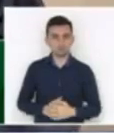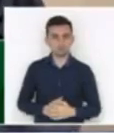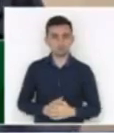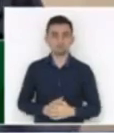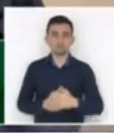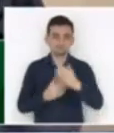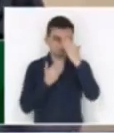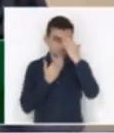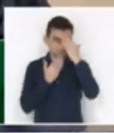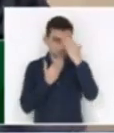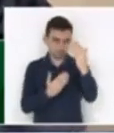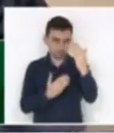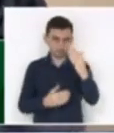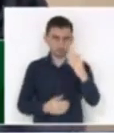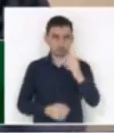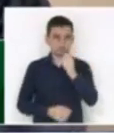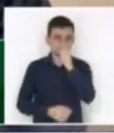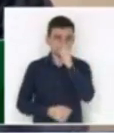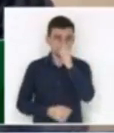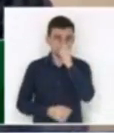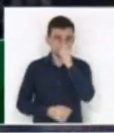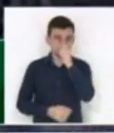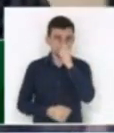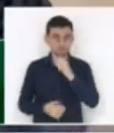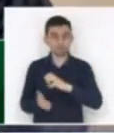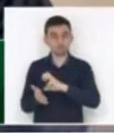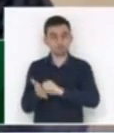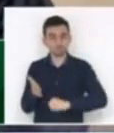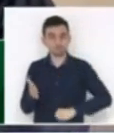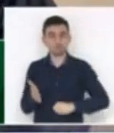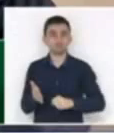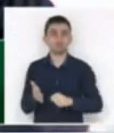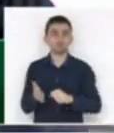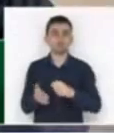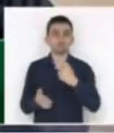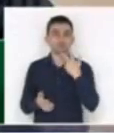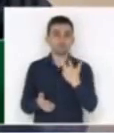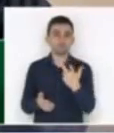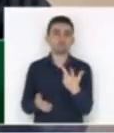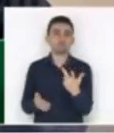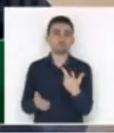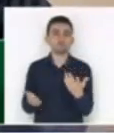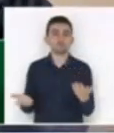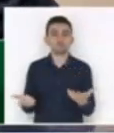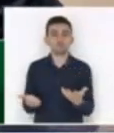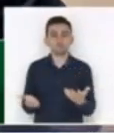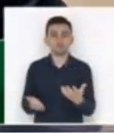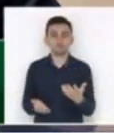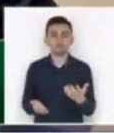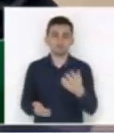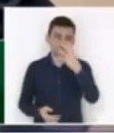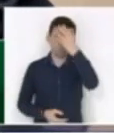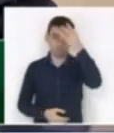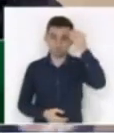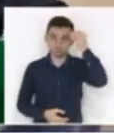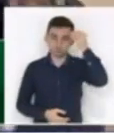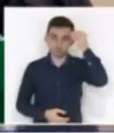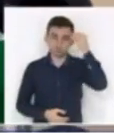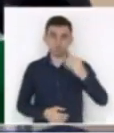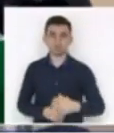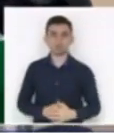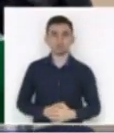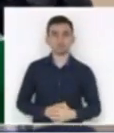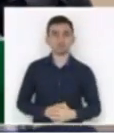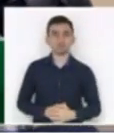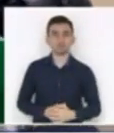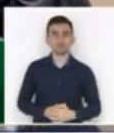Obrigado, deputado João Amin. Inscrito para falar está a deputada Luciane Carminati.